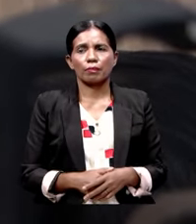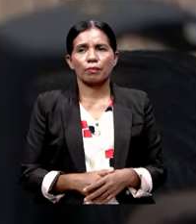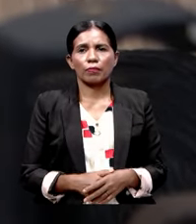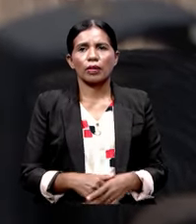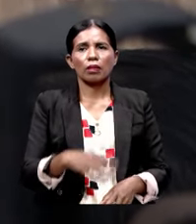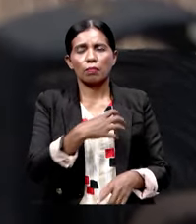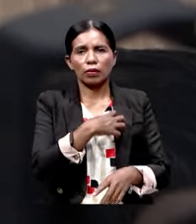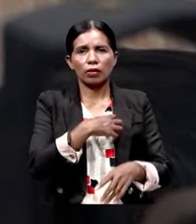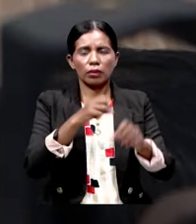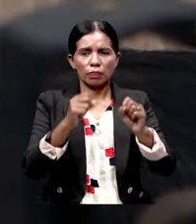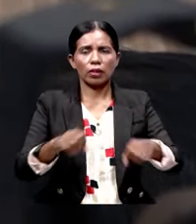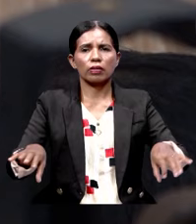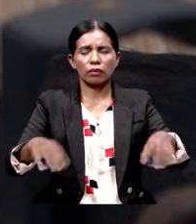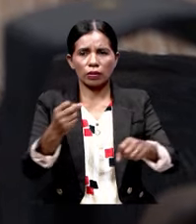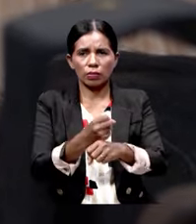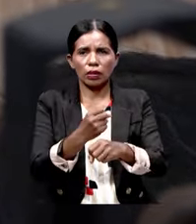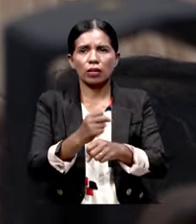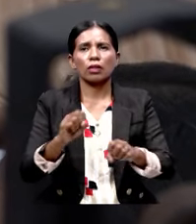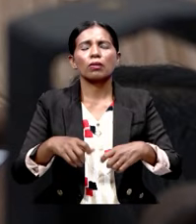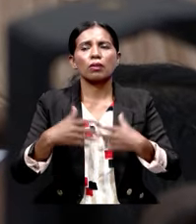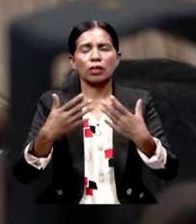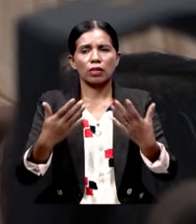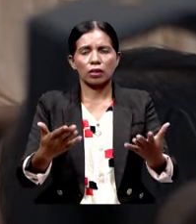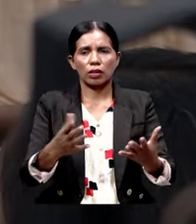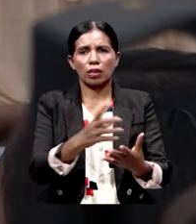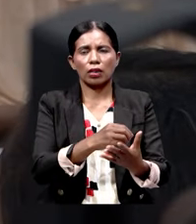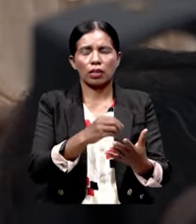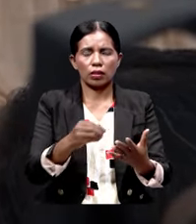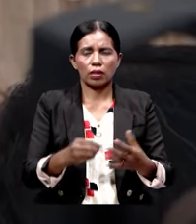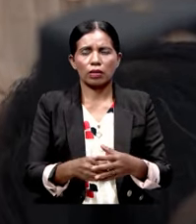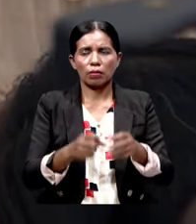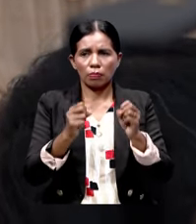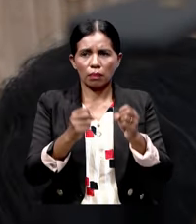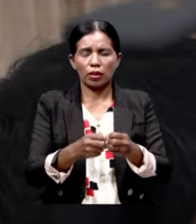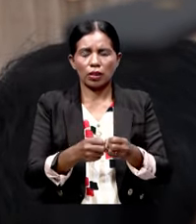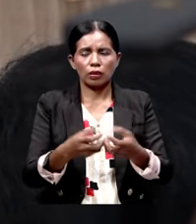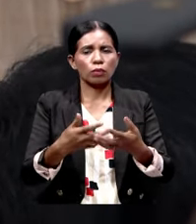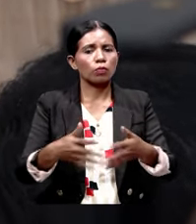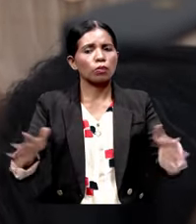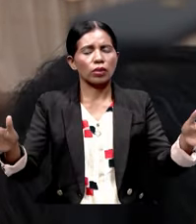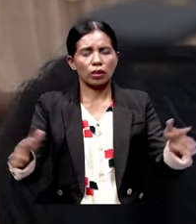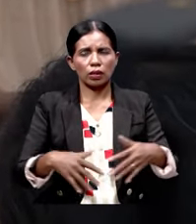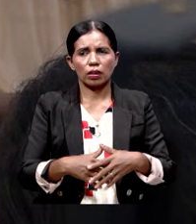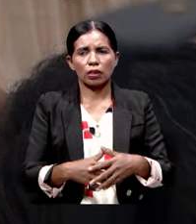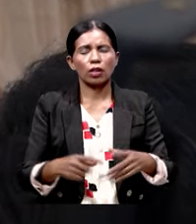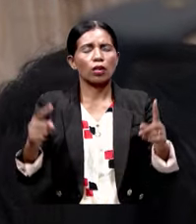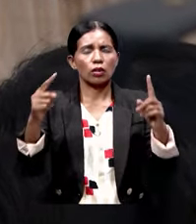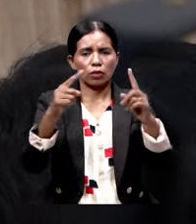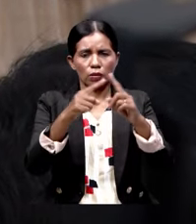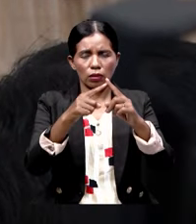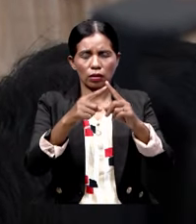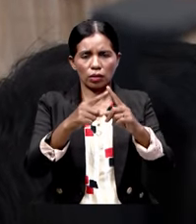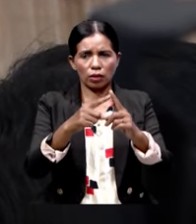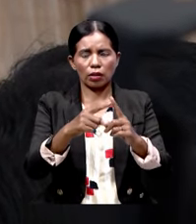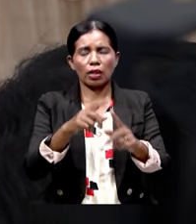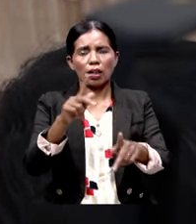Polícia é um esforço a tu pensar em uma barra senhora membro barca, a tu dispersa. A tu dispersa, a tu é uma